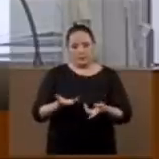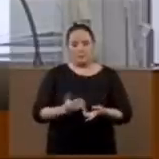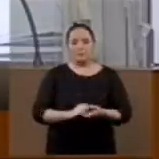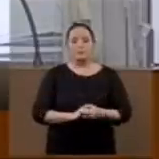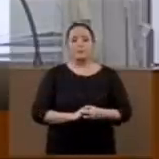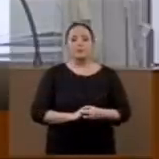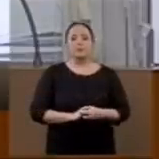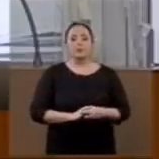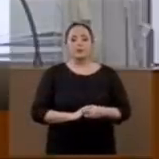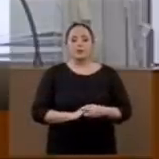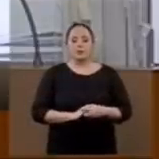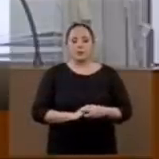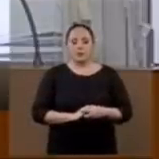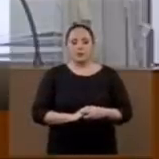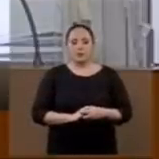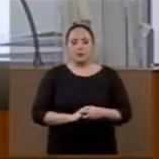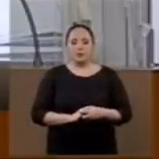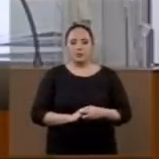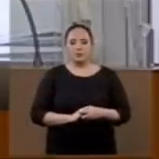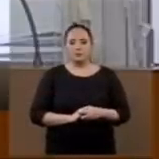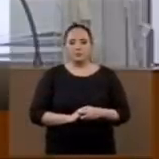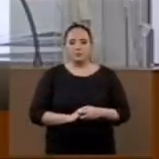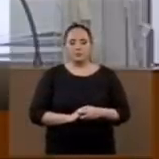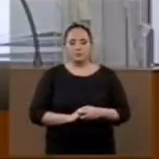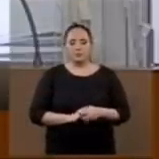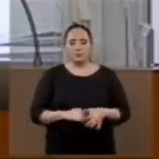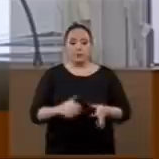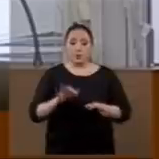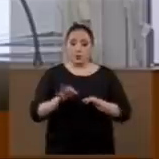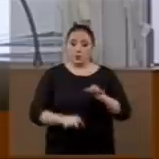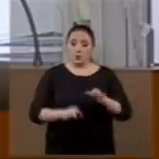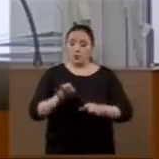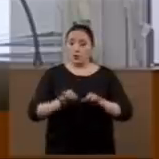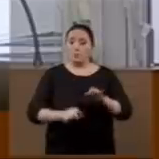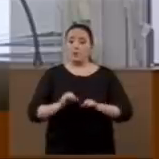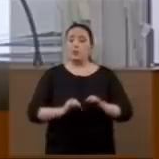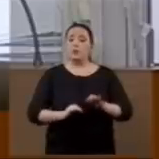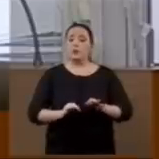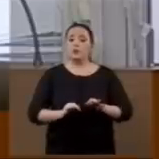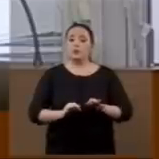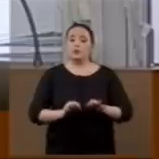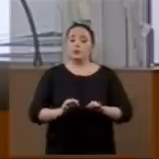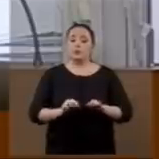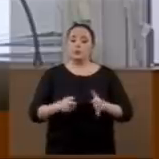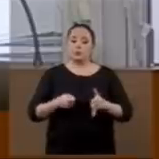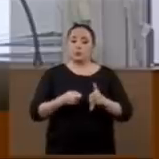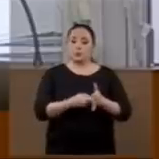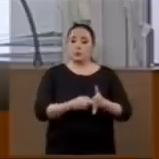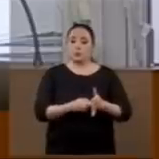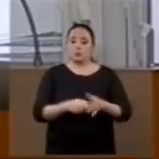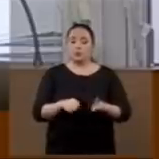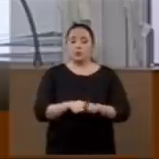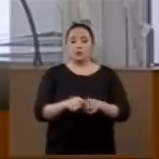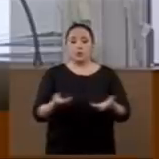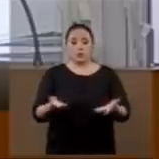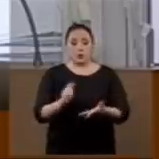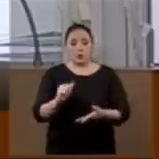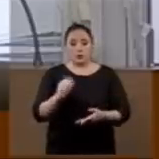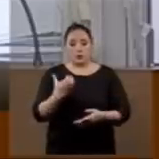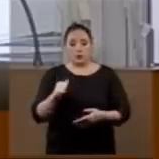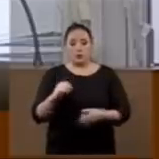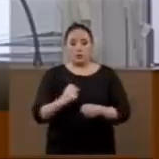provimento. Fecho aspas. O julgamento daquele recurso extraordinário da presente ação,